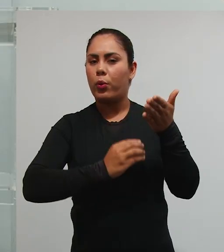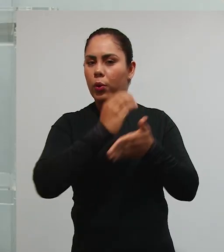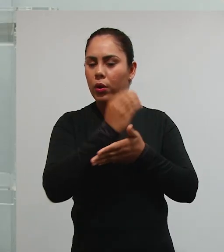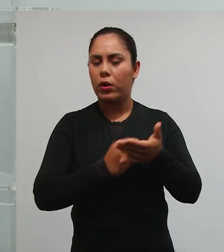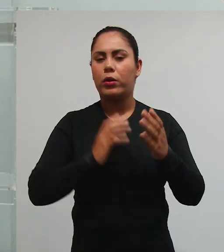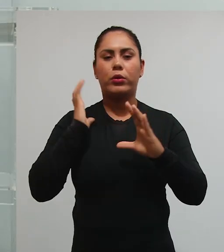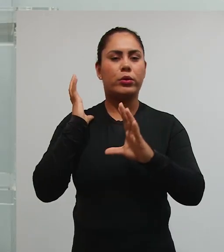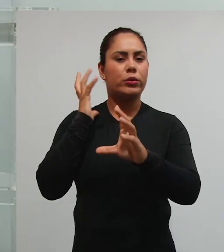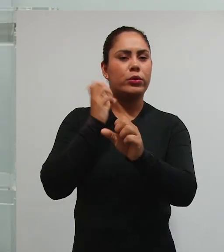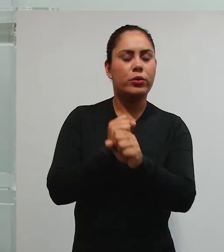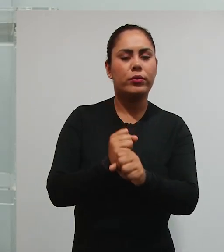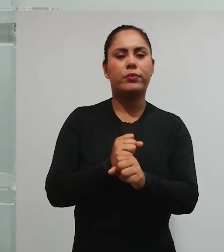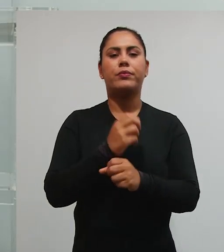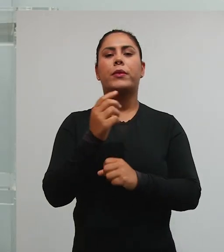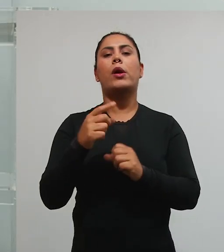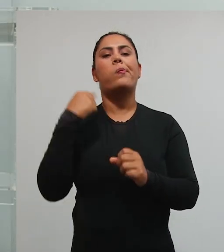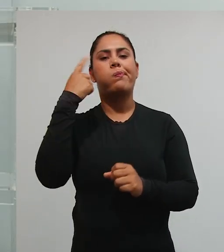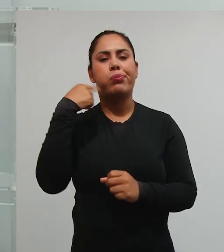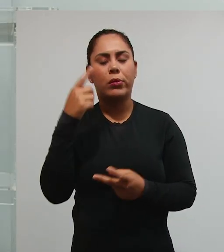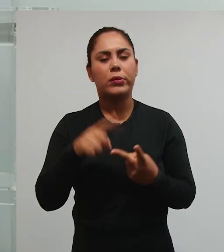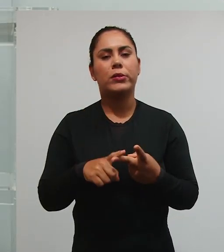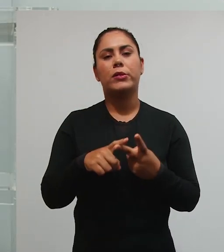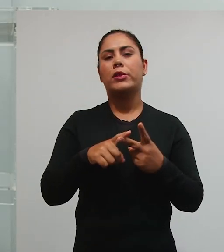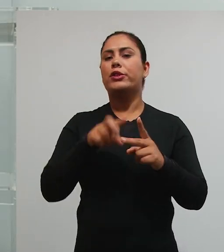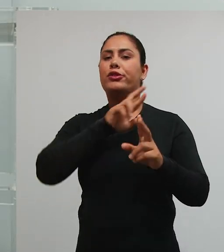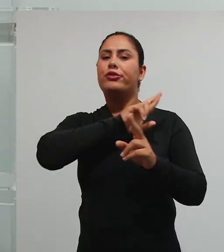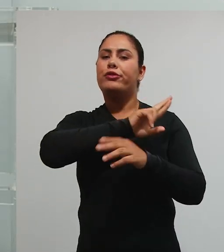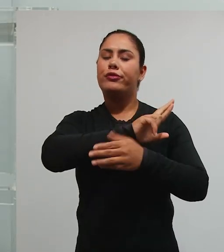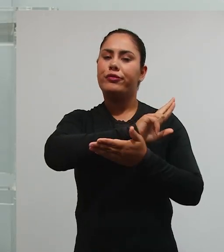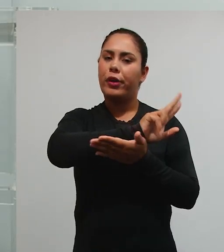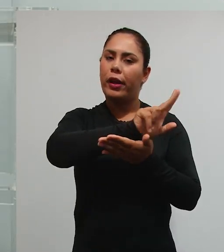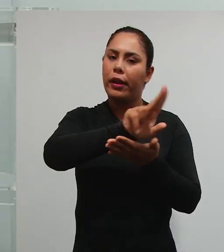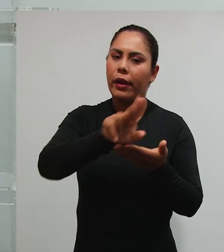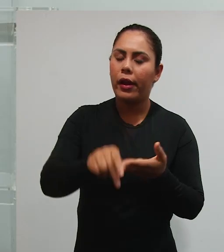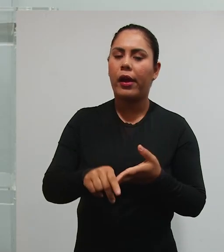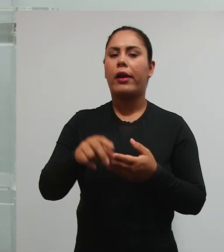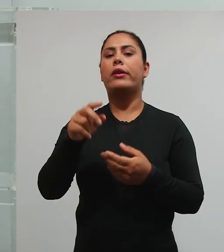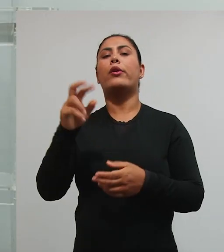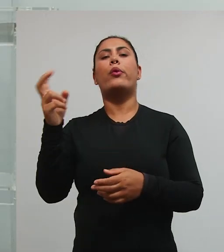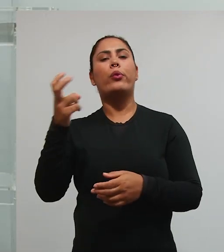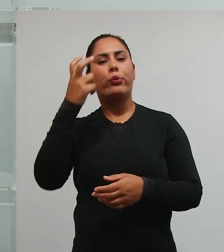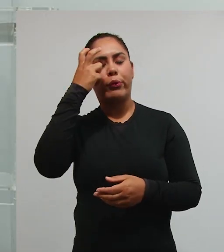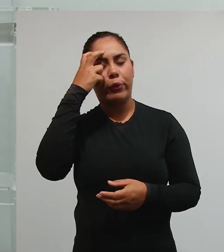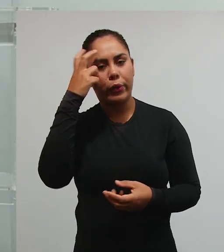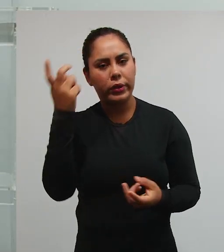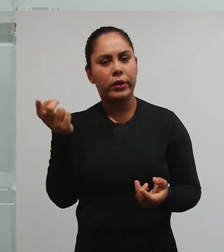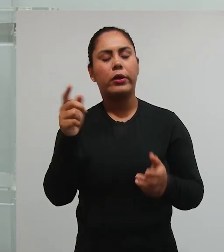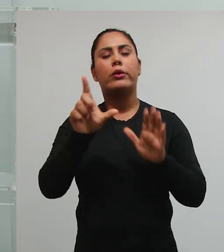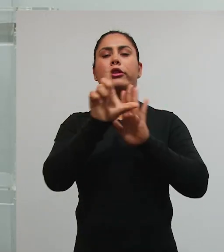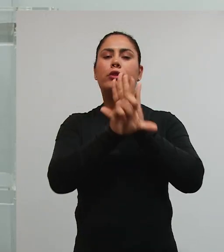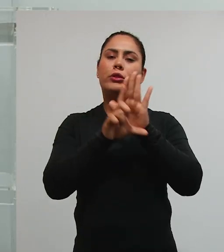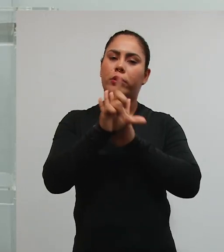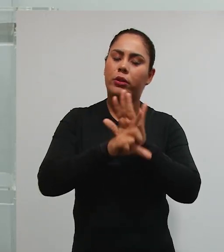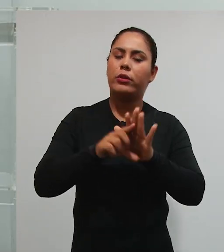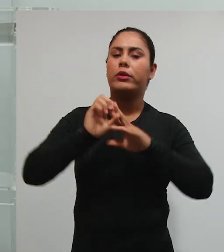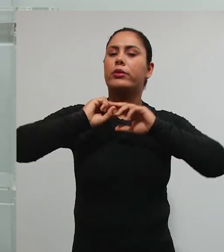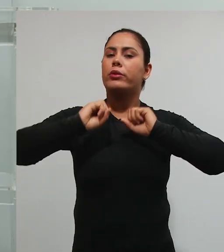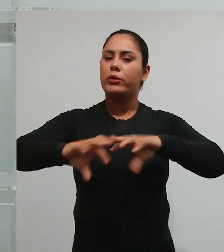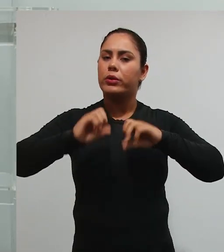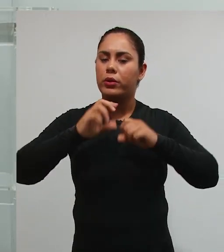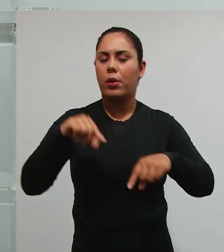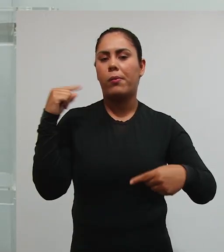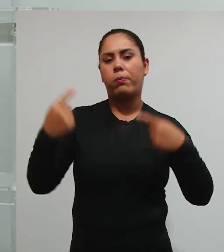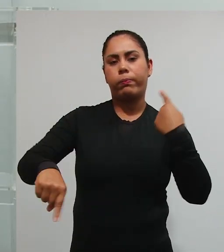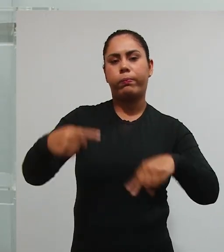De modo geral, direito, diversidade, cultura digital, a legislação